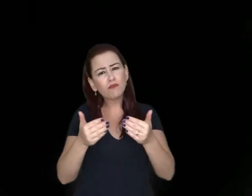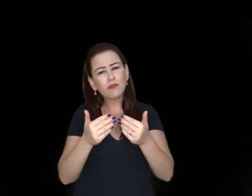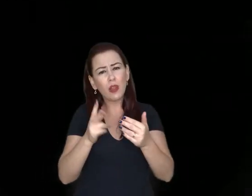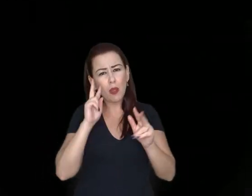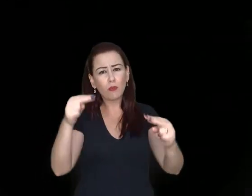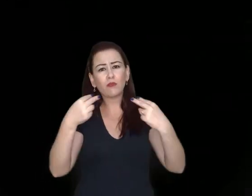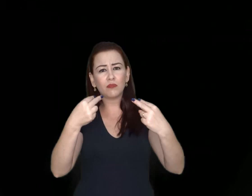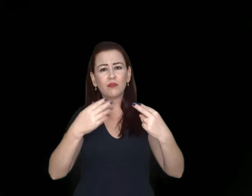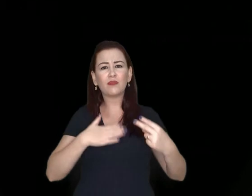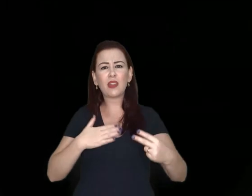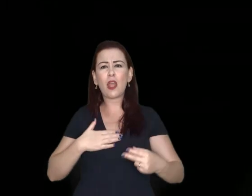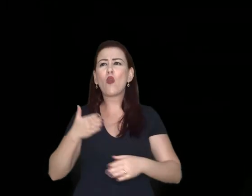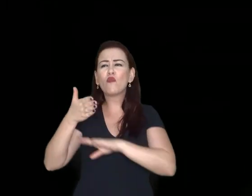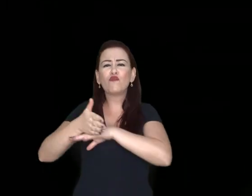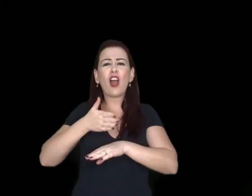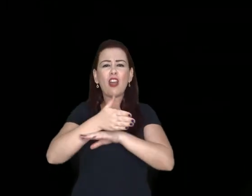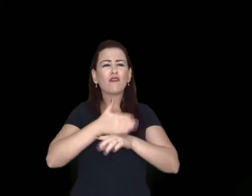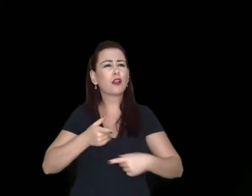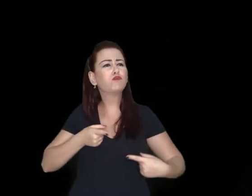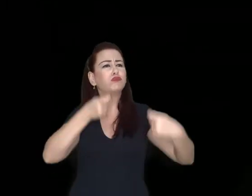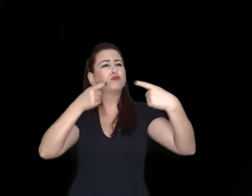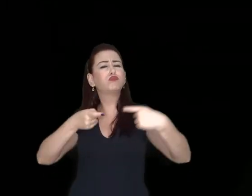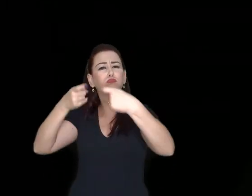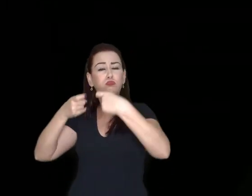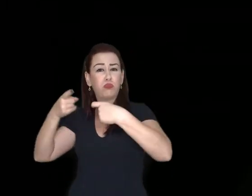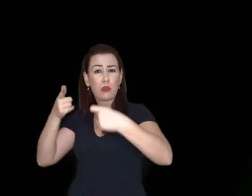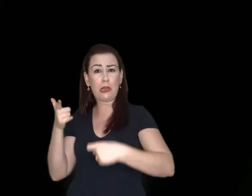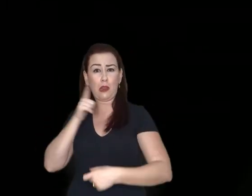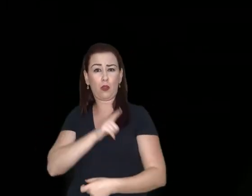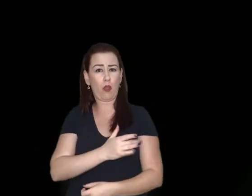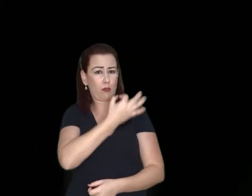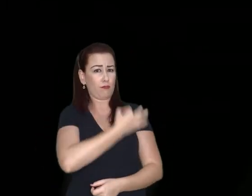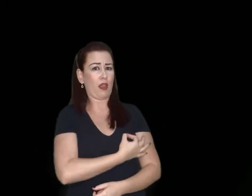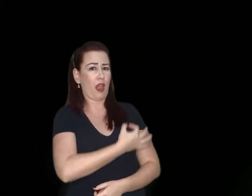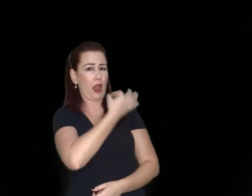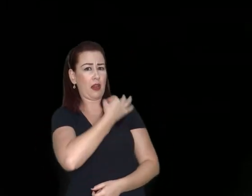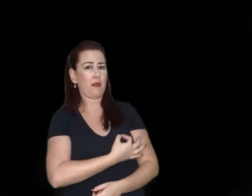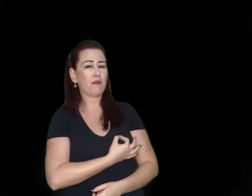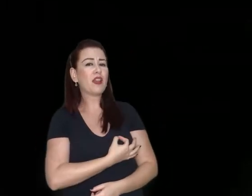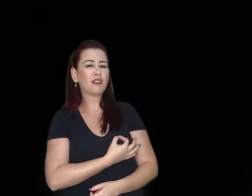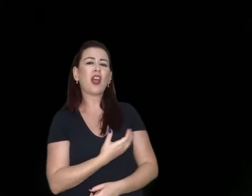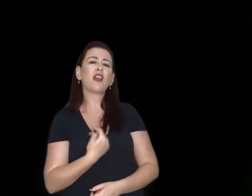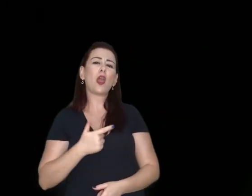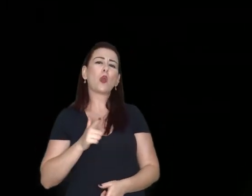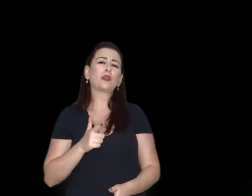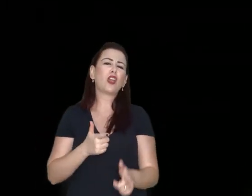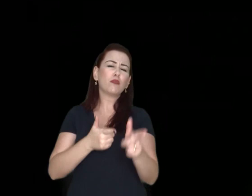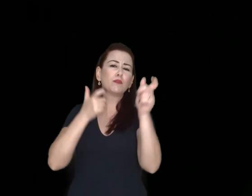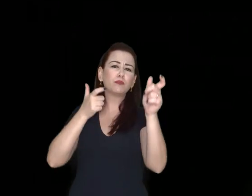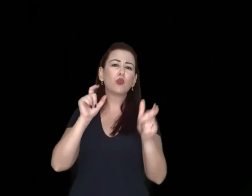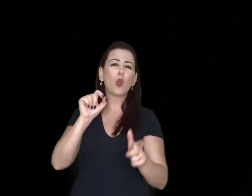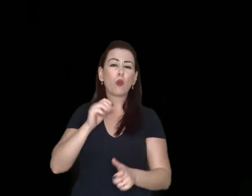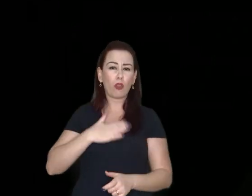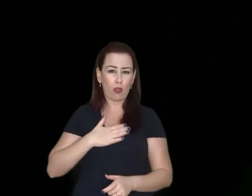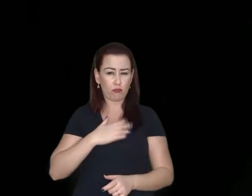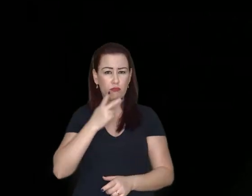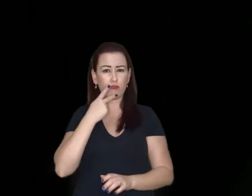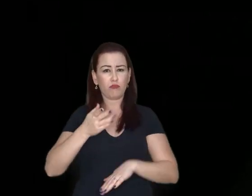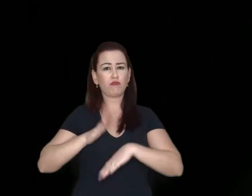meu ofício nas batalhas. As medalhas com gatilho eu dou tiros, essa é minha